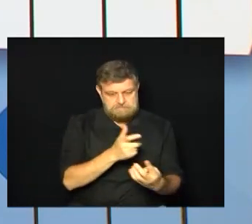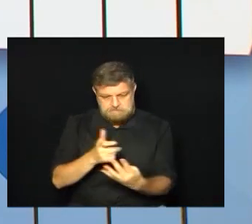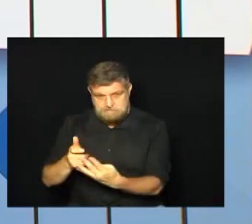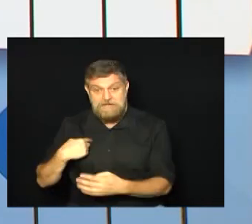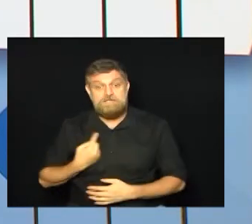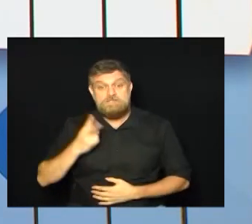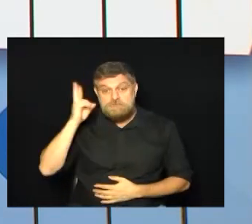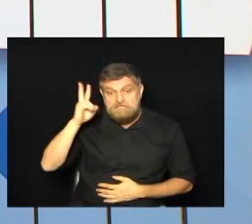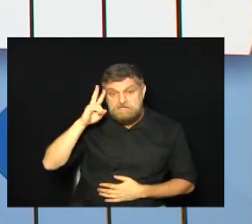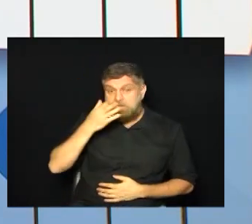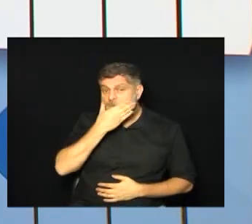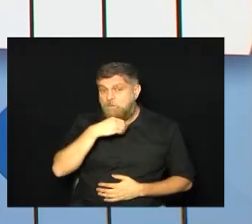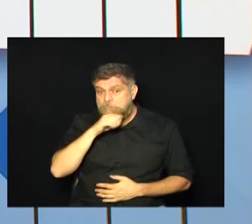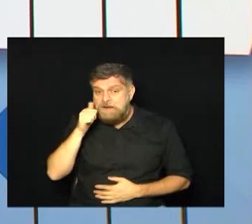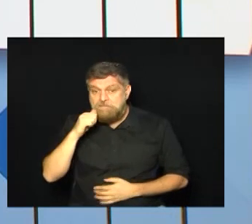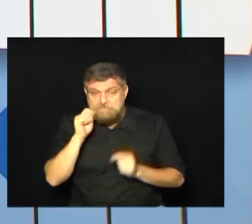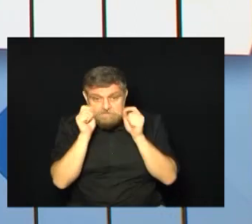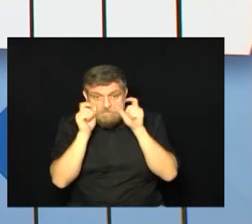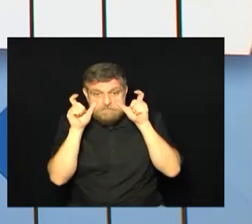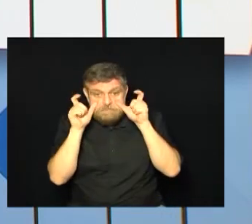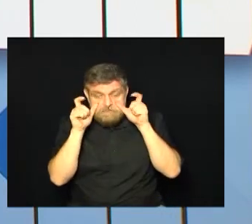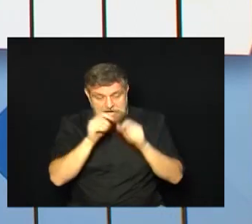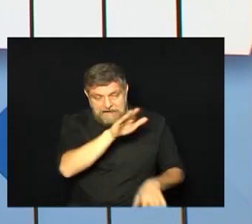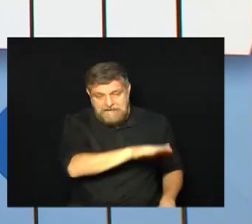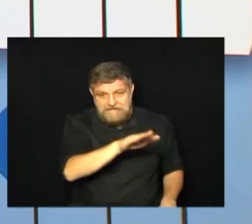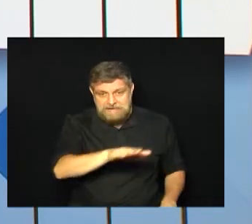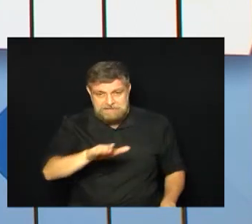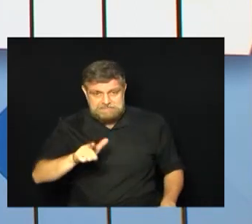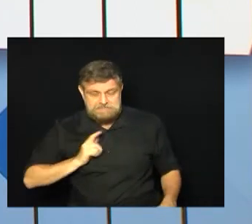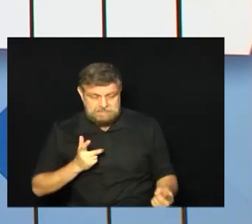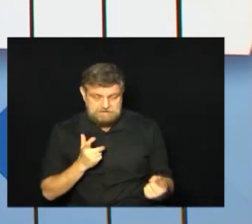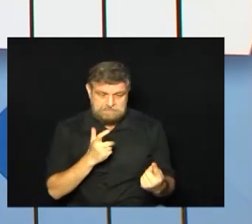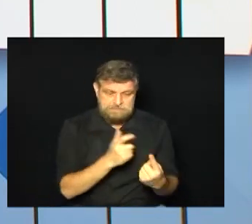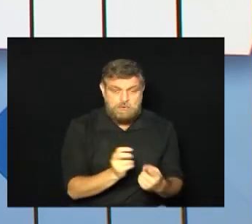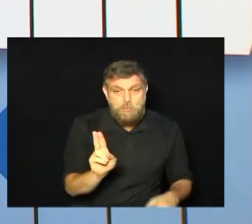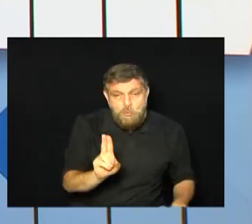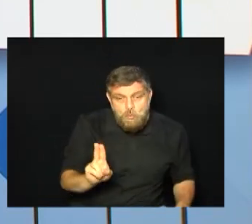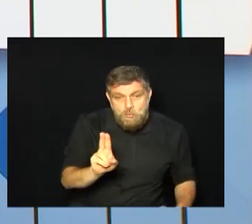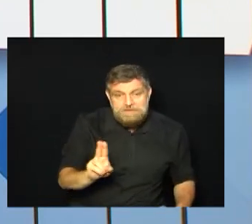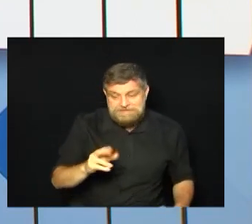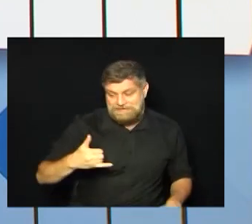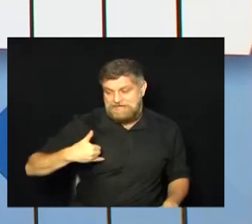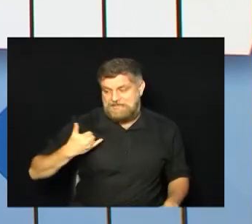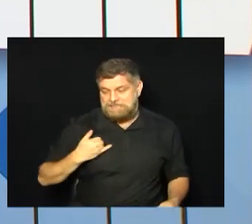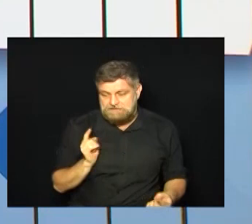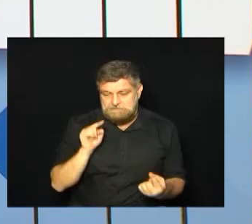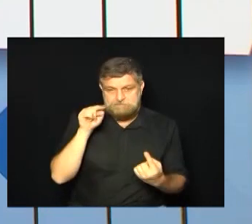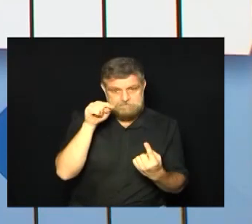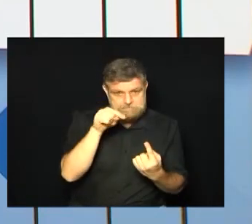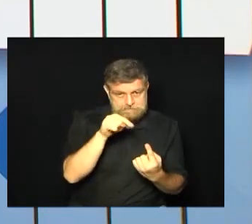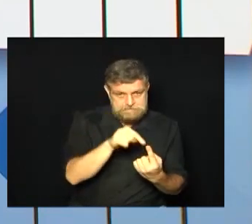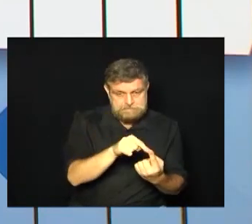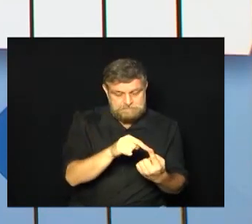que os pais devem estar atentos para que a criança receba a vacina utilizada para a idade e a condição